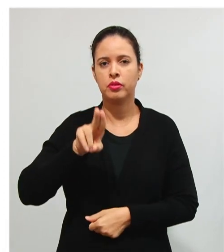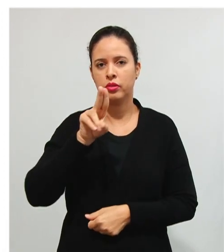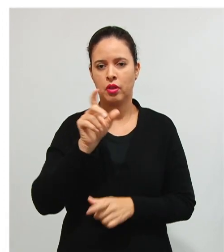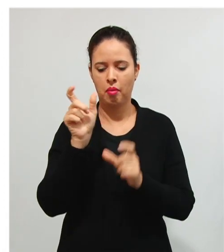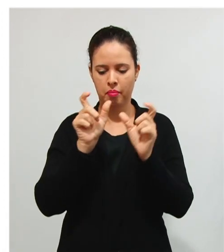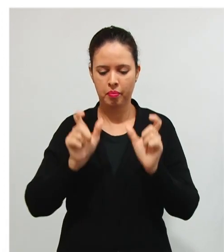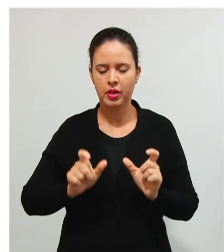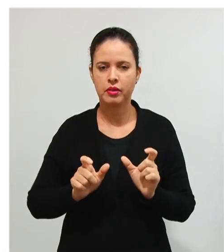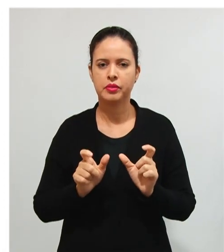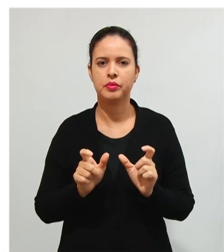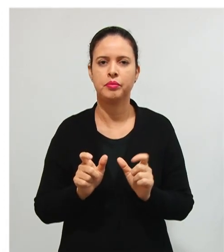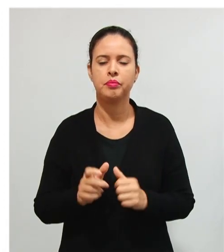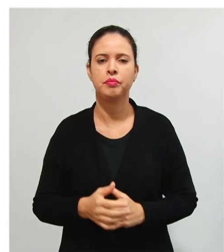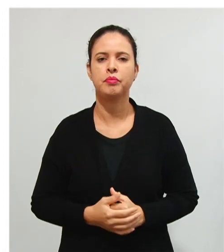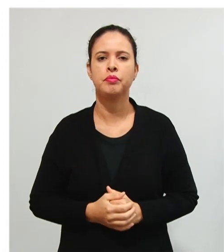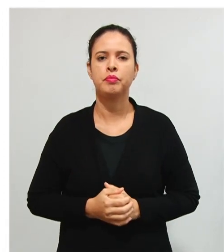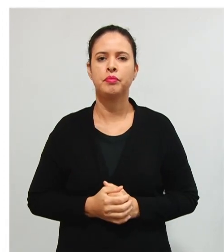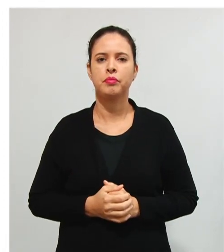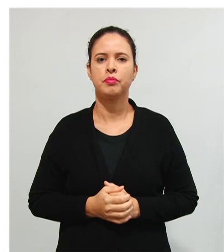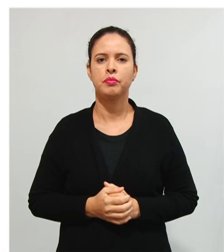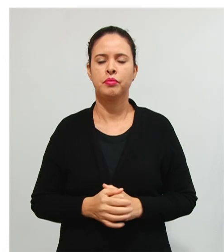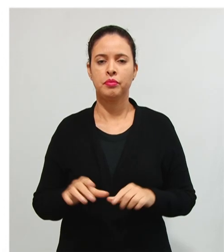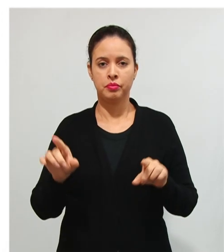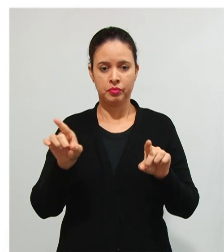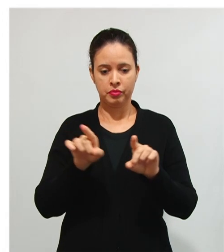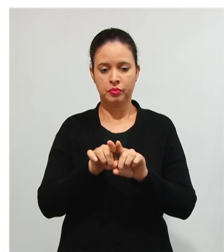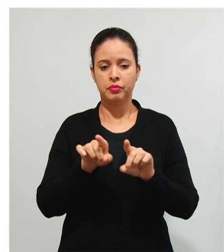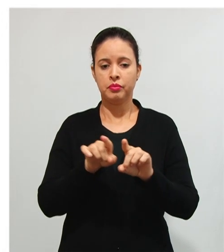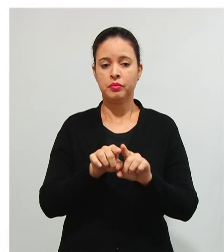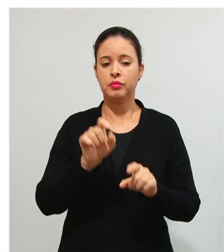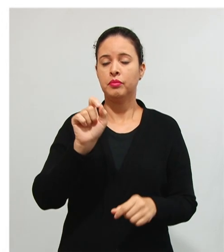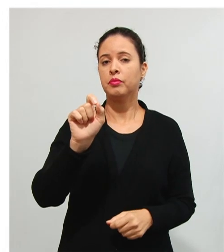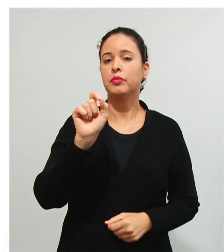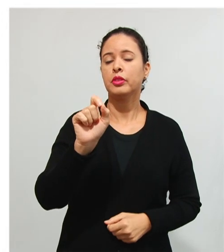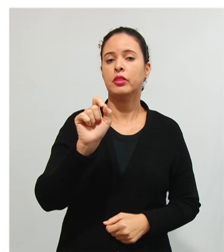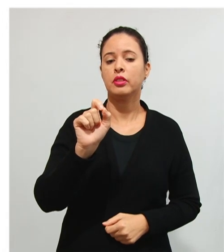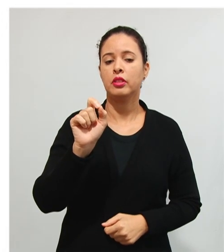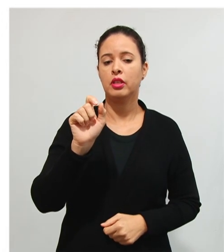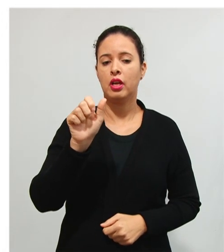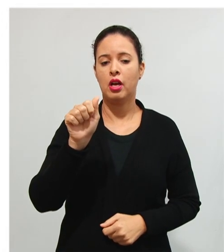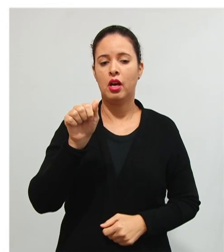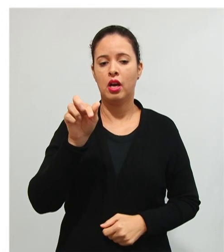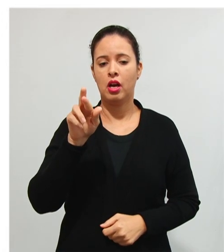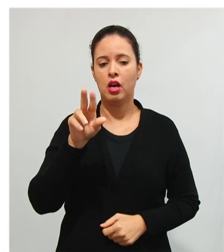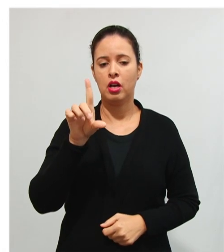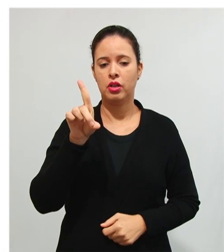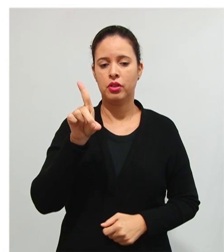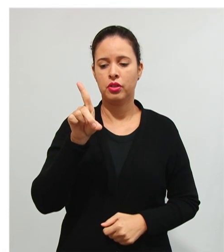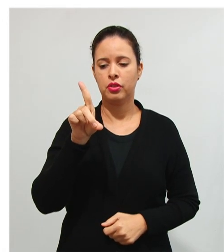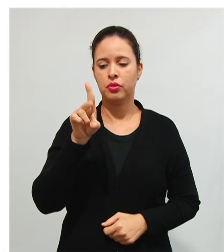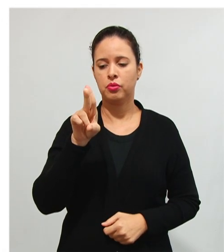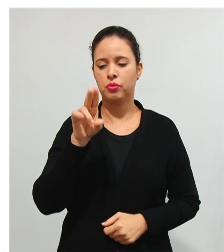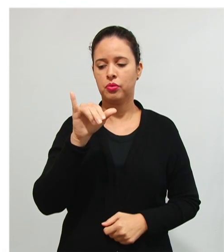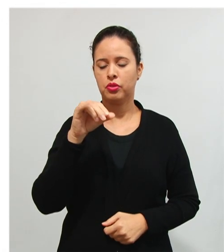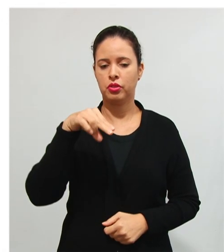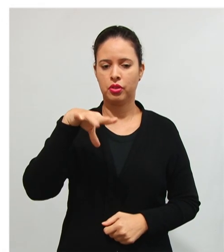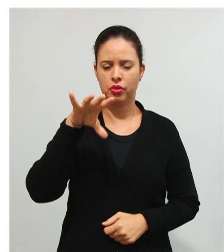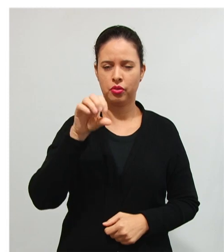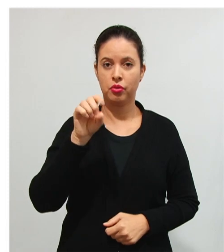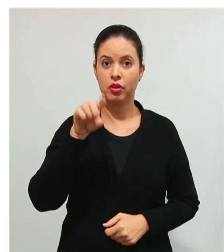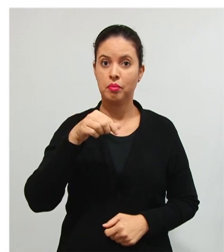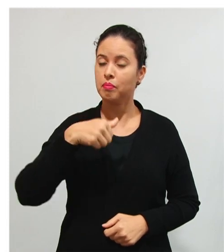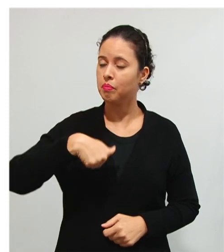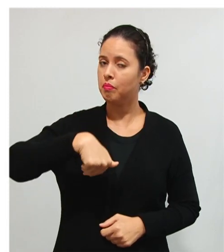eletrônicas. A alternativa a essa, que foi uma das primeiras, é o Arduino, que hoje é a plataforma